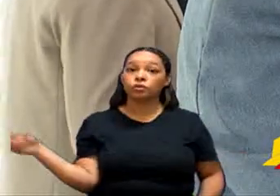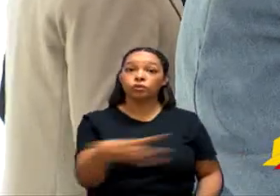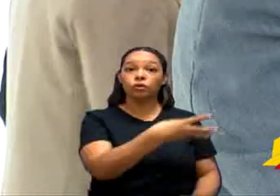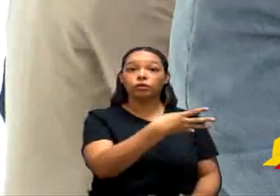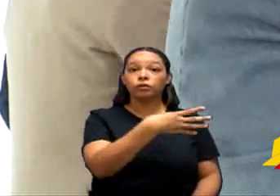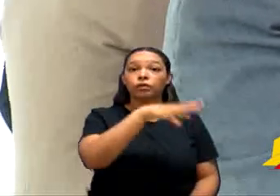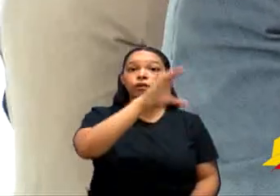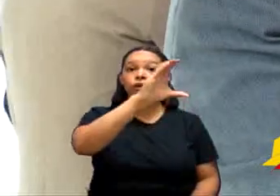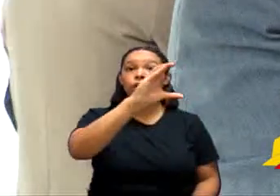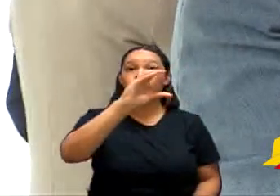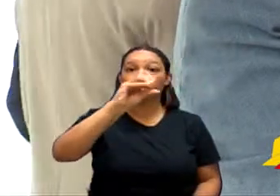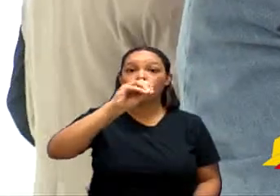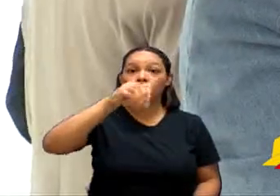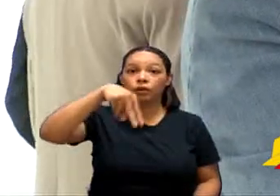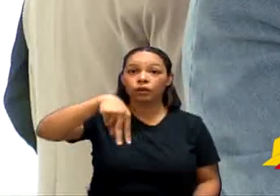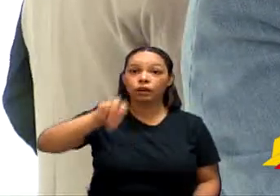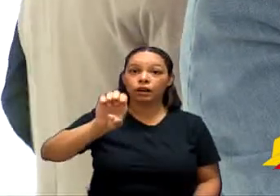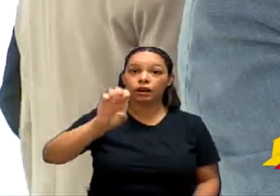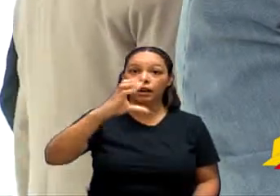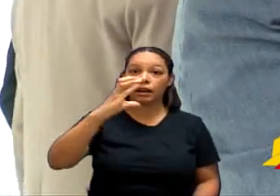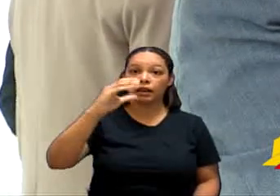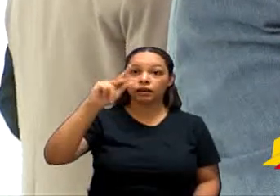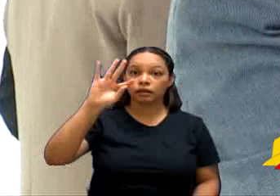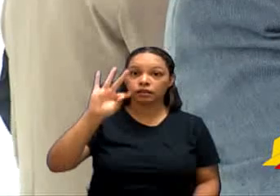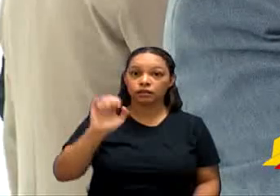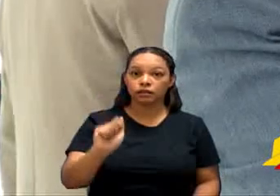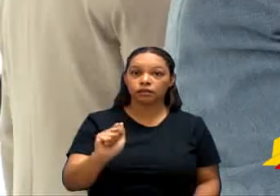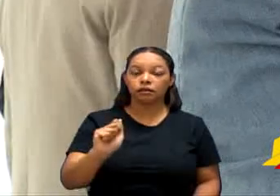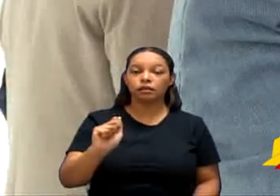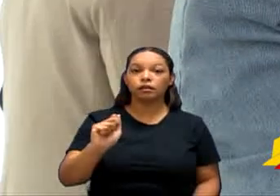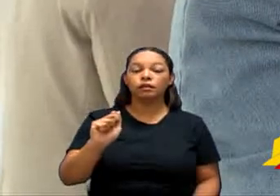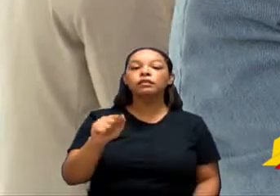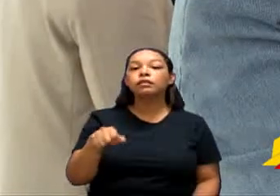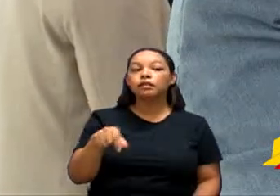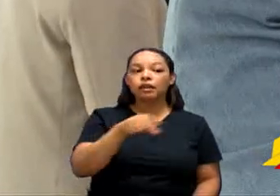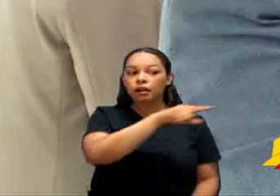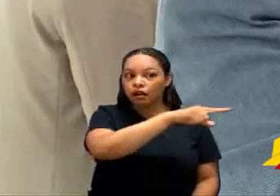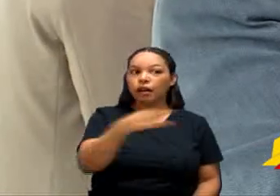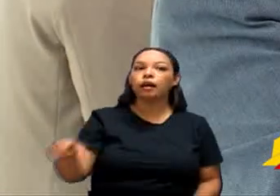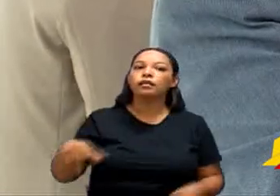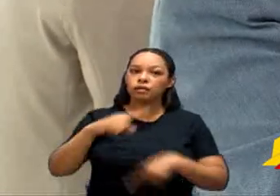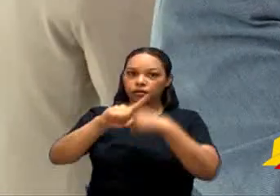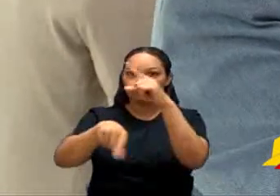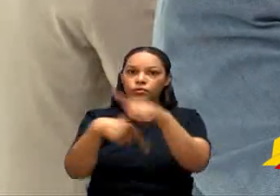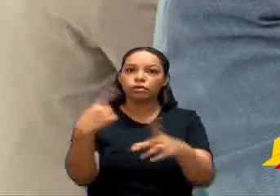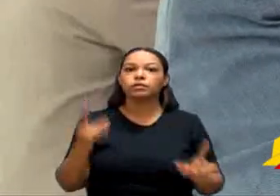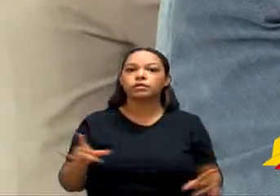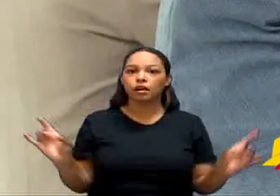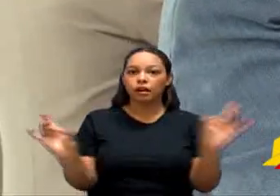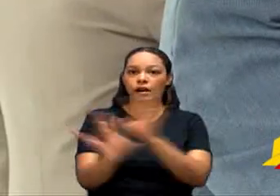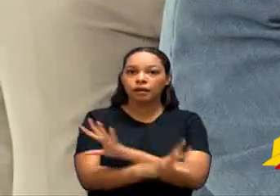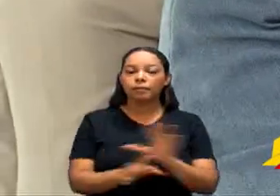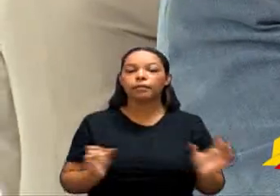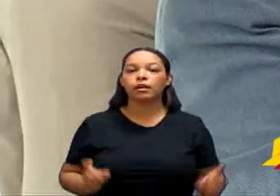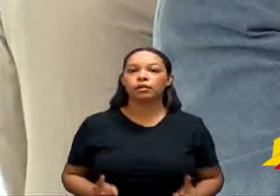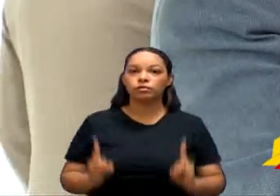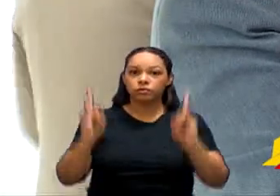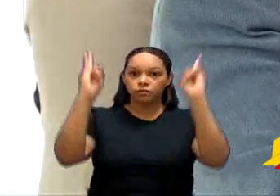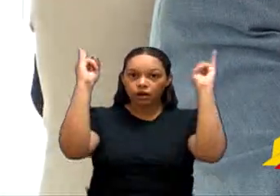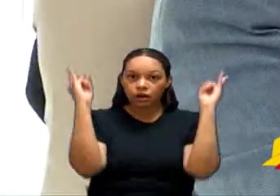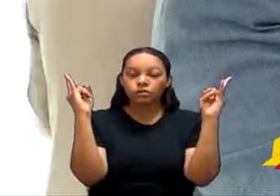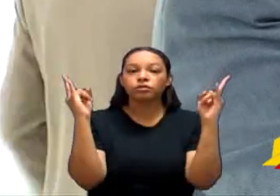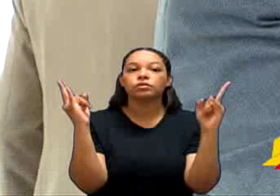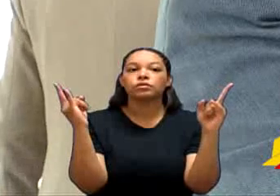Conecta, da Secretaria de Educação, que depois de recuperados esses prédios, é um projeto de informática para